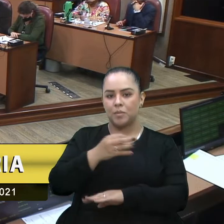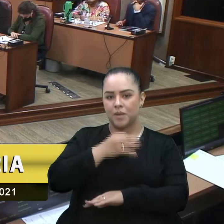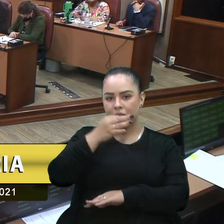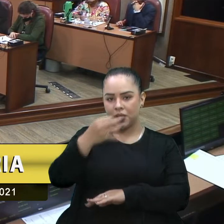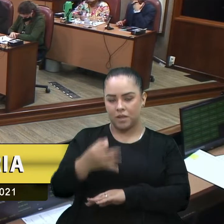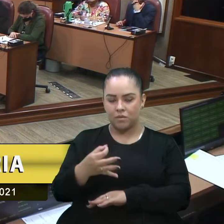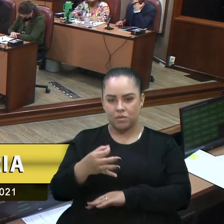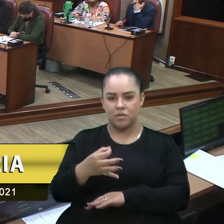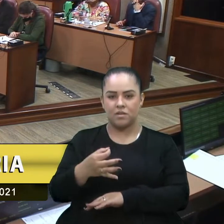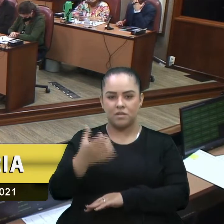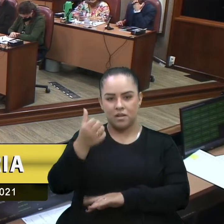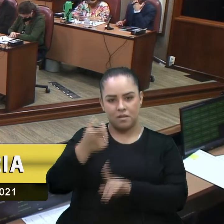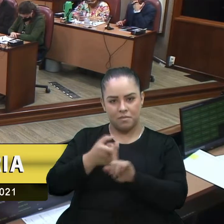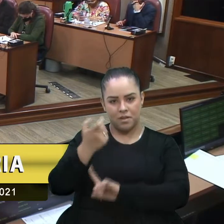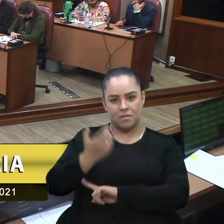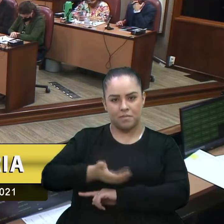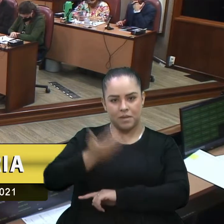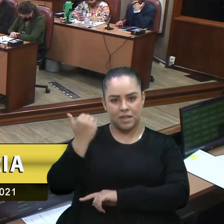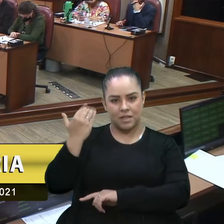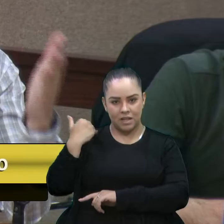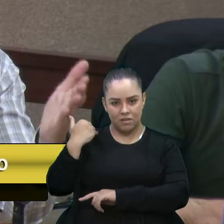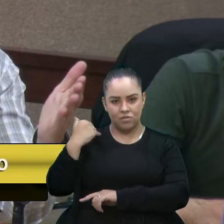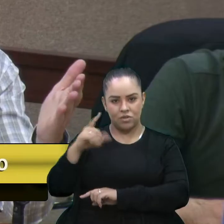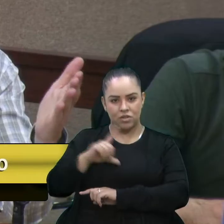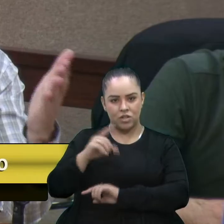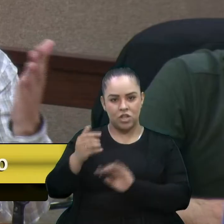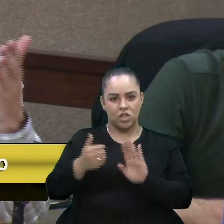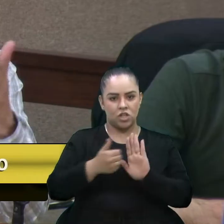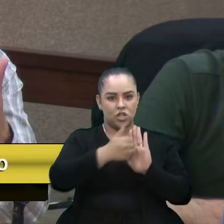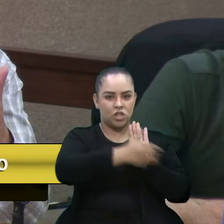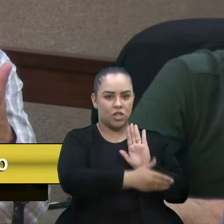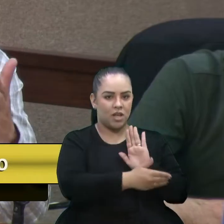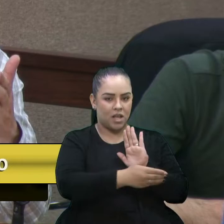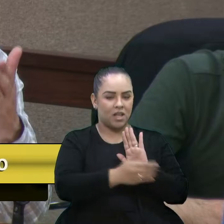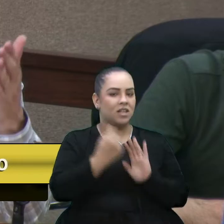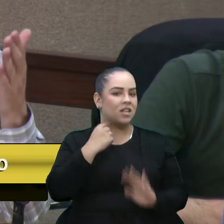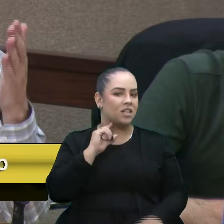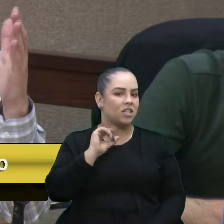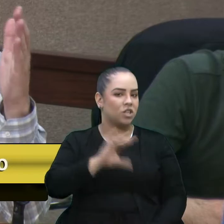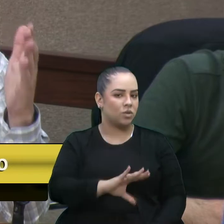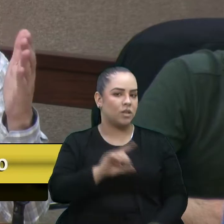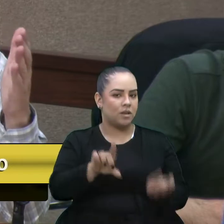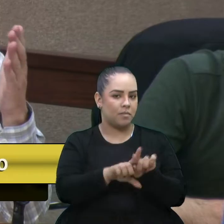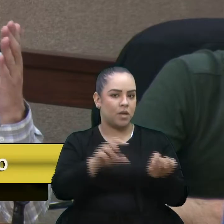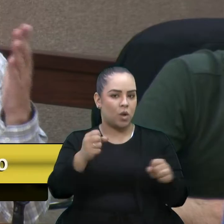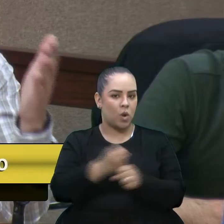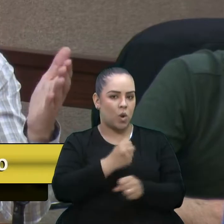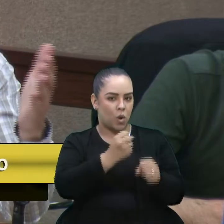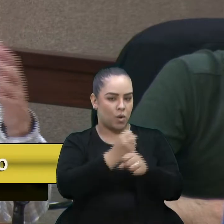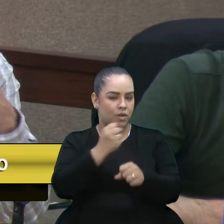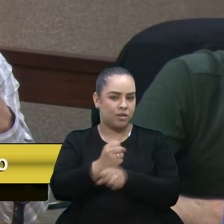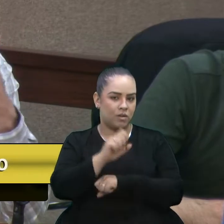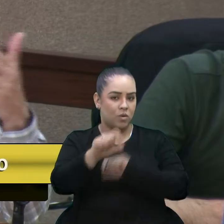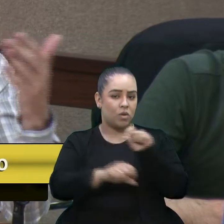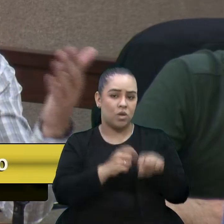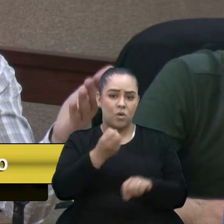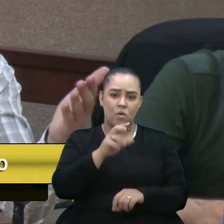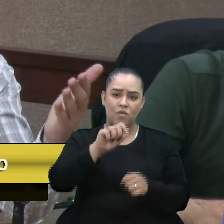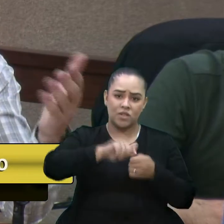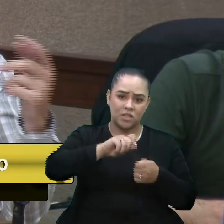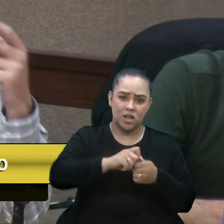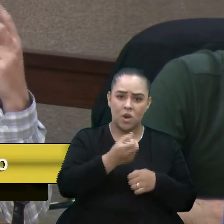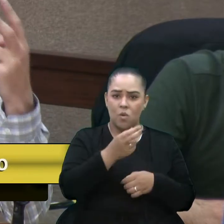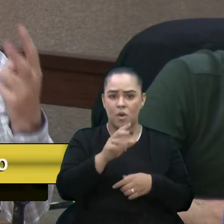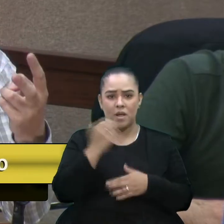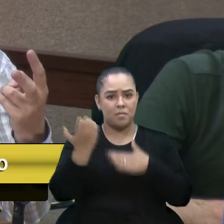há uns 6 meses atrás sobre desmembrar a parte do lixo da parte de obras. Isso aí é uma solução que ou fazem ou a empresa não vai dar a